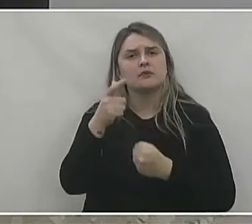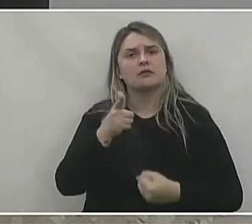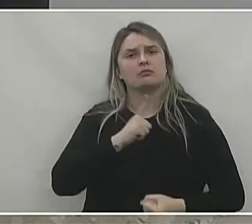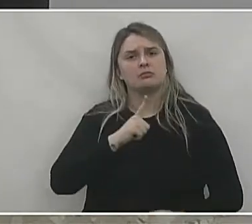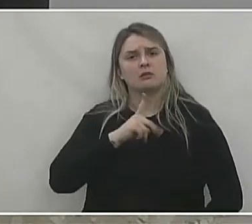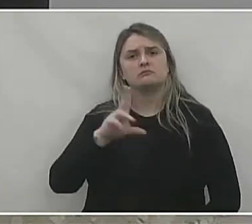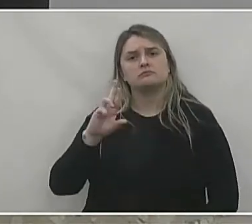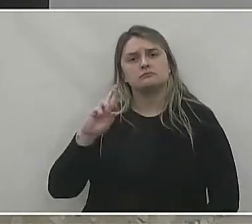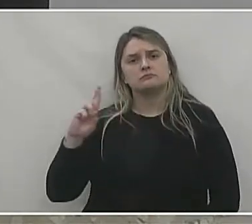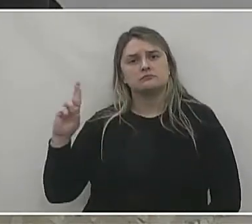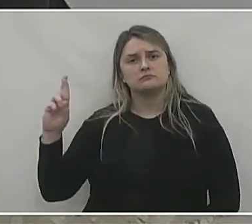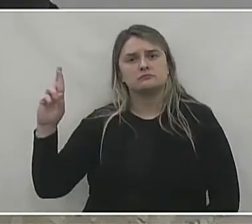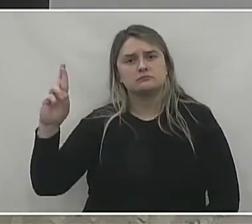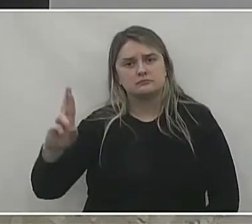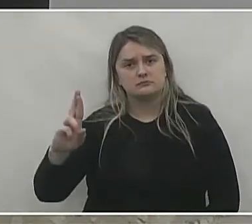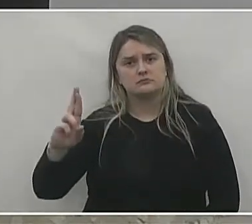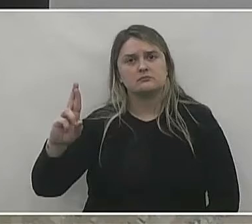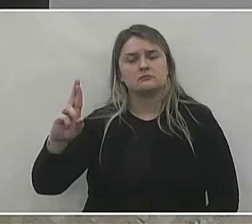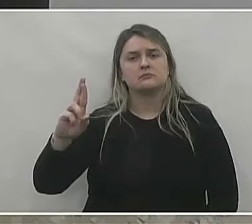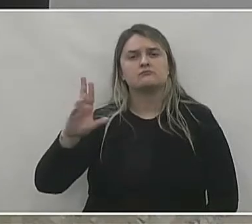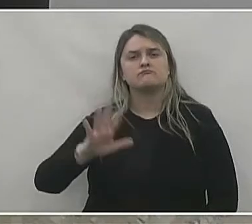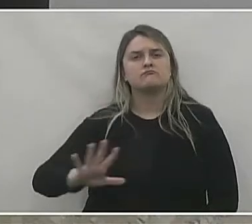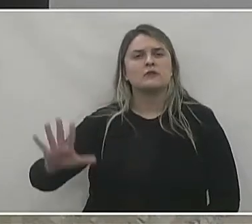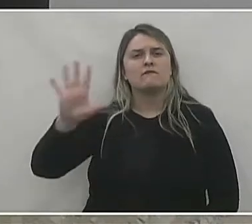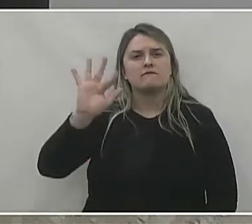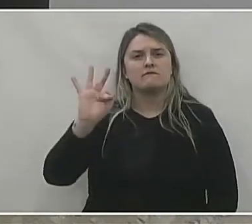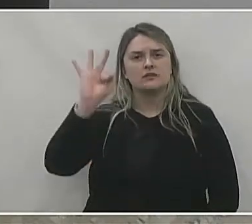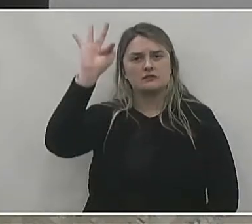termos uma representatividade a